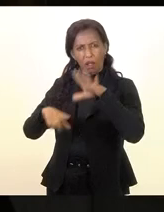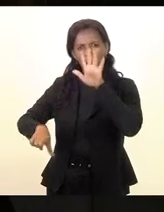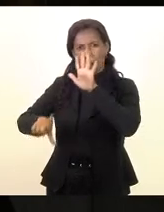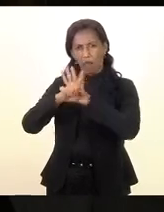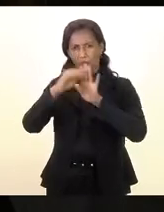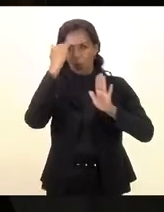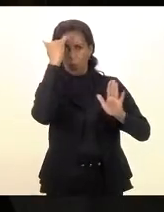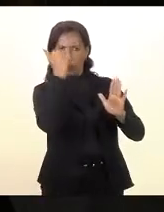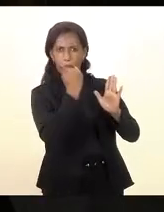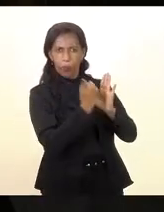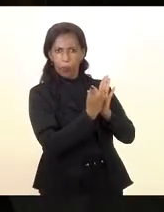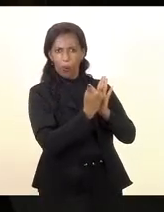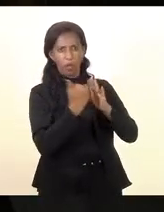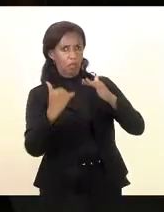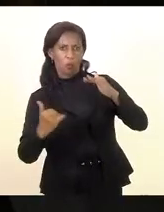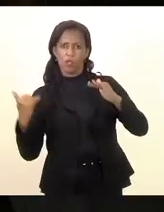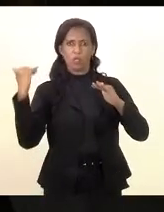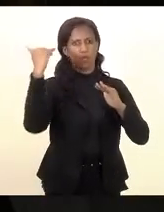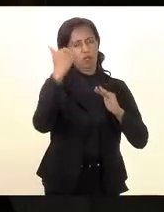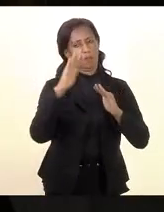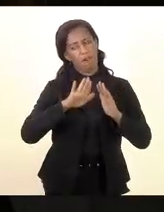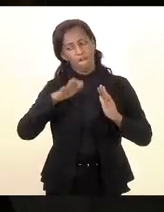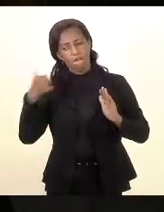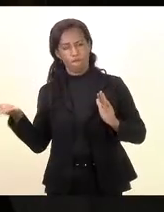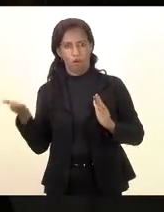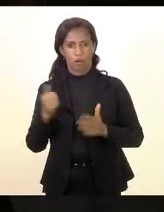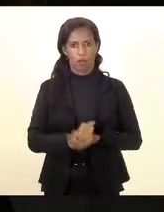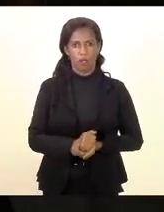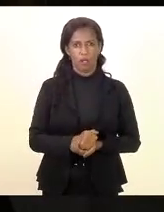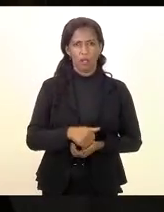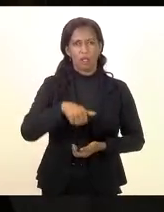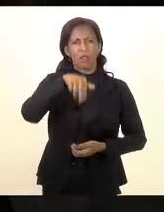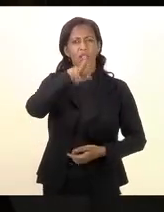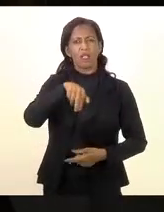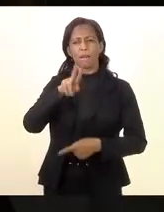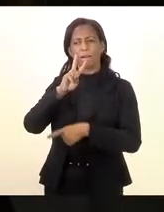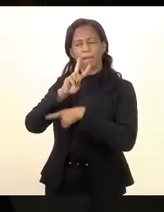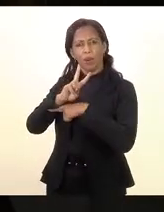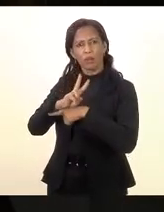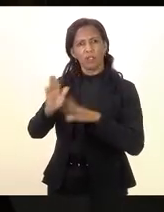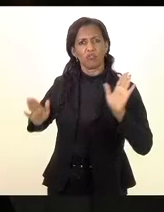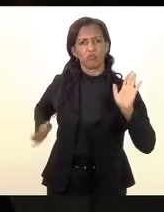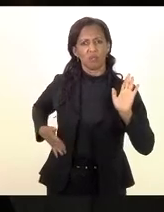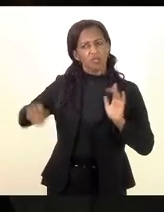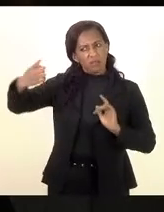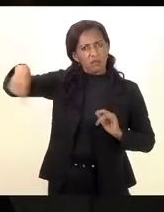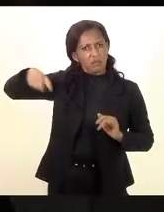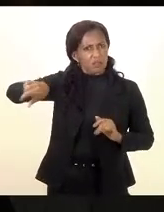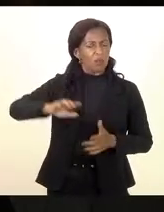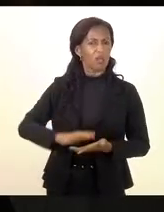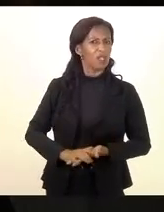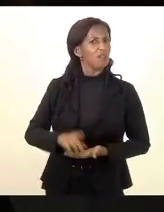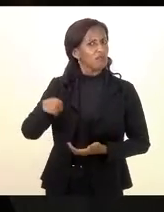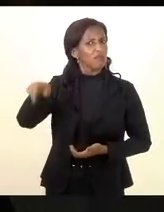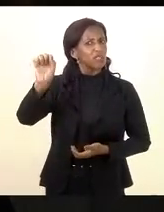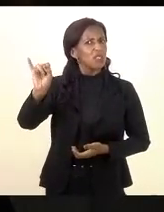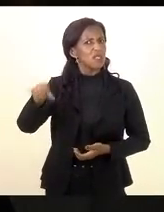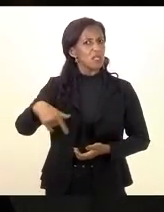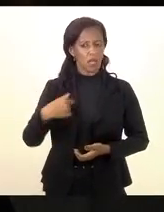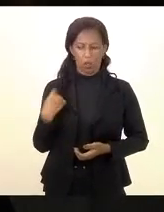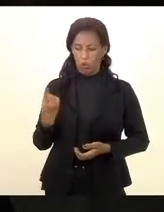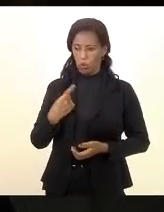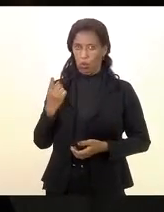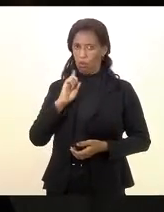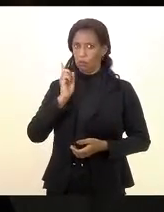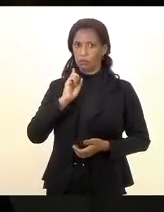porque que está ficando claro que quem defende bandido são eles eles sim nós não